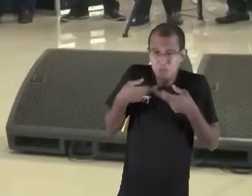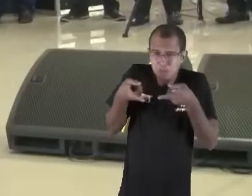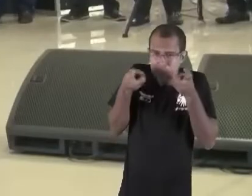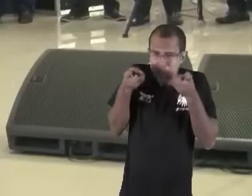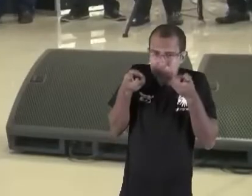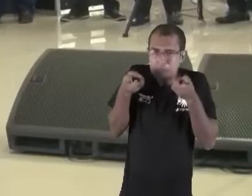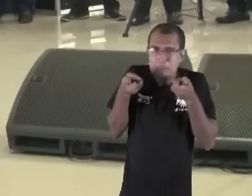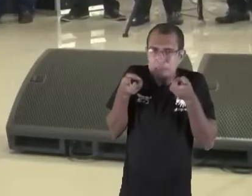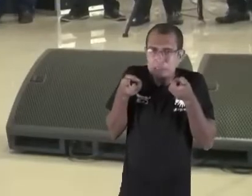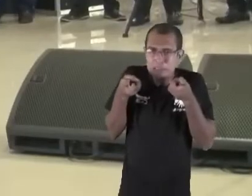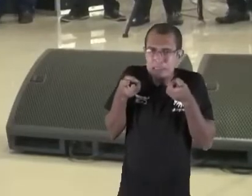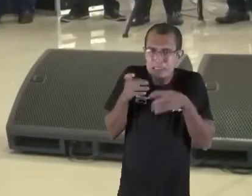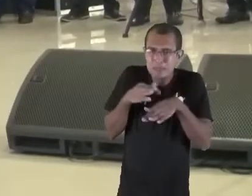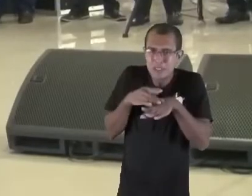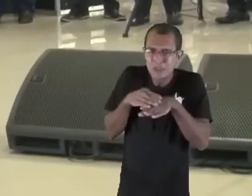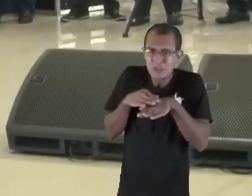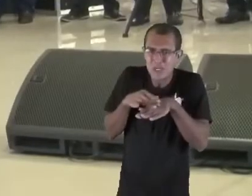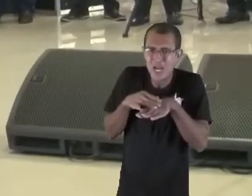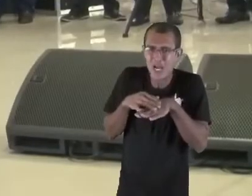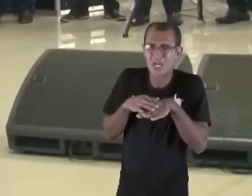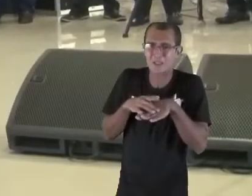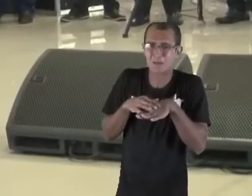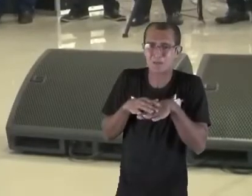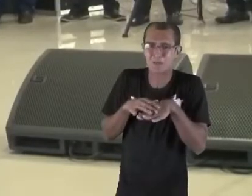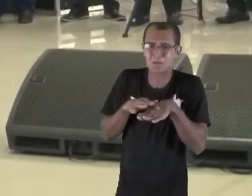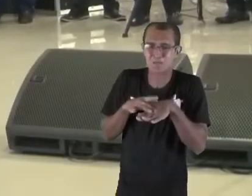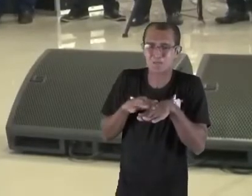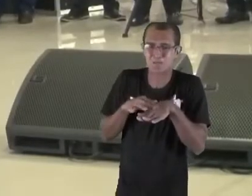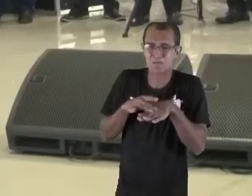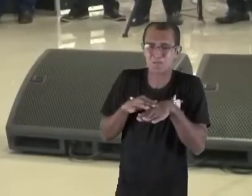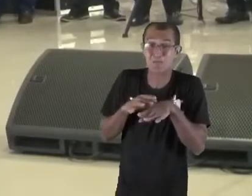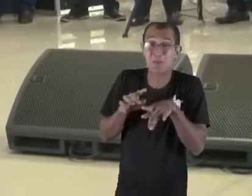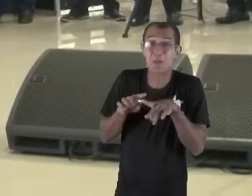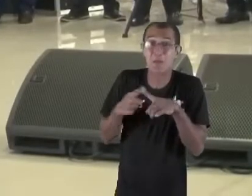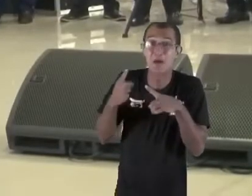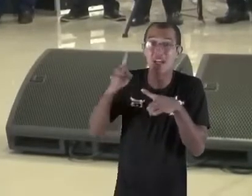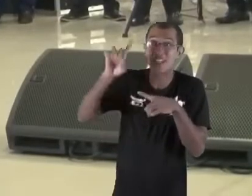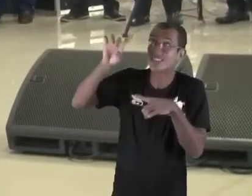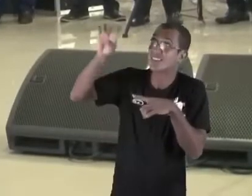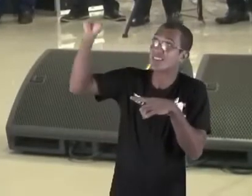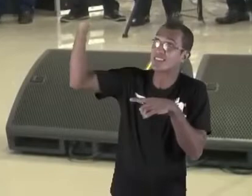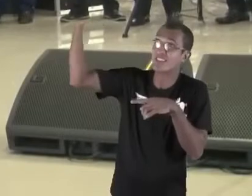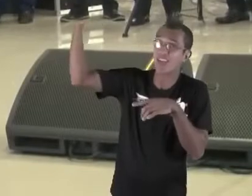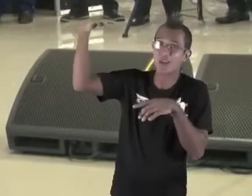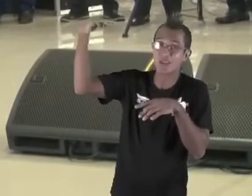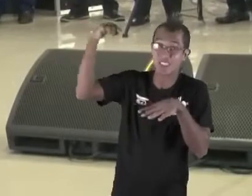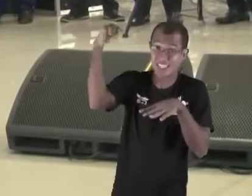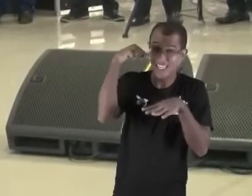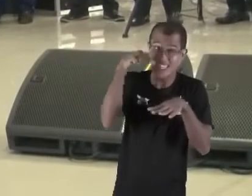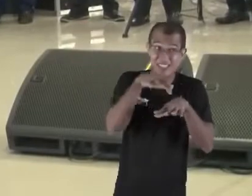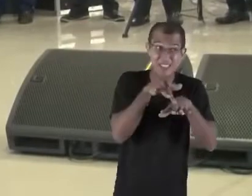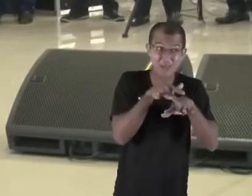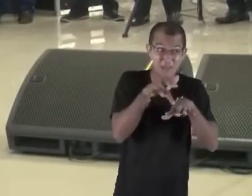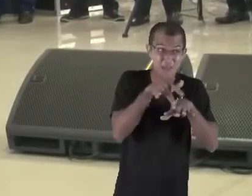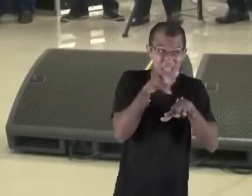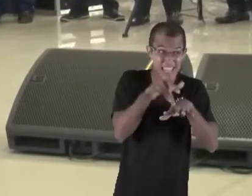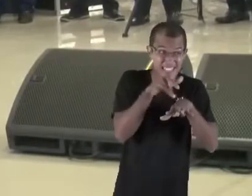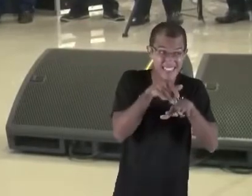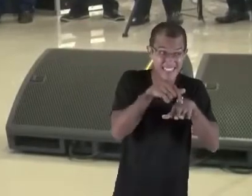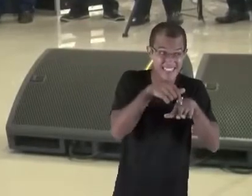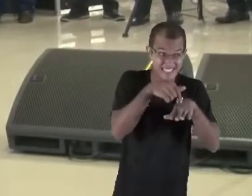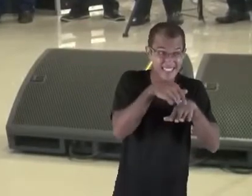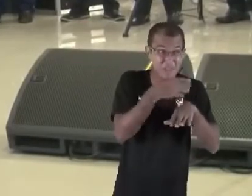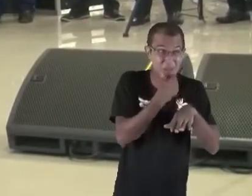Aos meus olhos eram pés machucados. Mas aos olhos de Deus aqueles pés brilhavam.